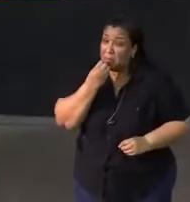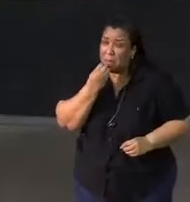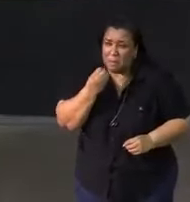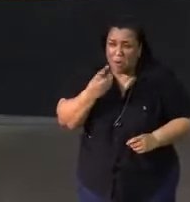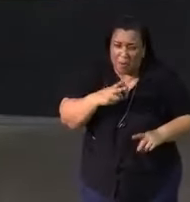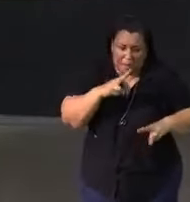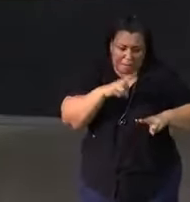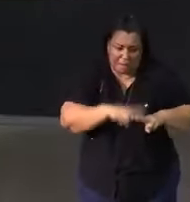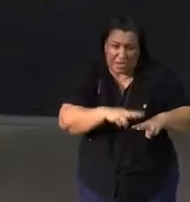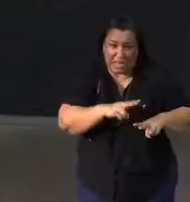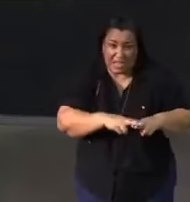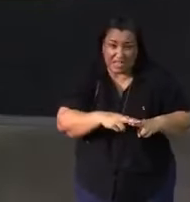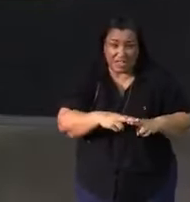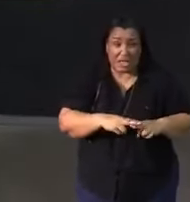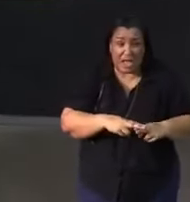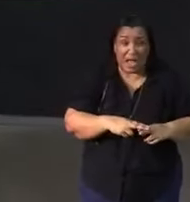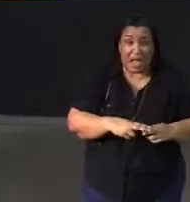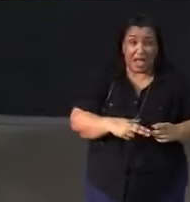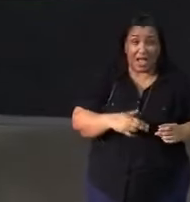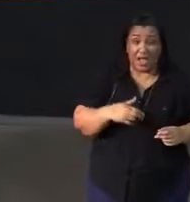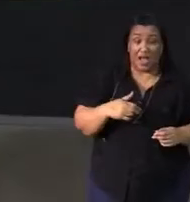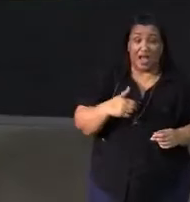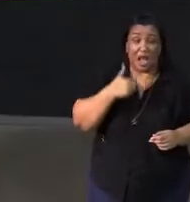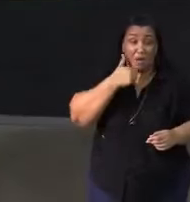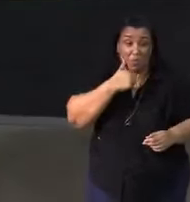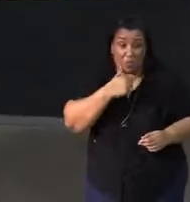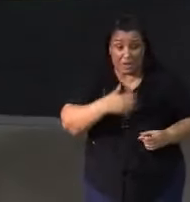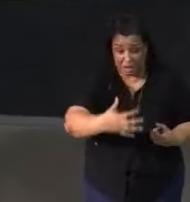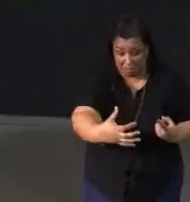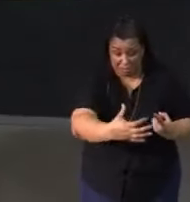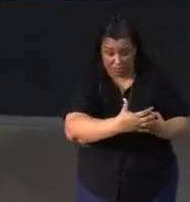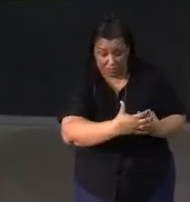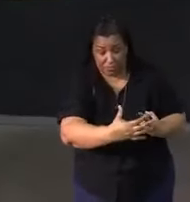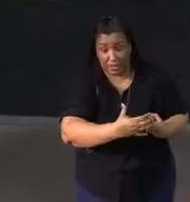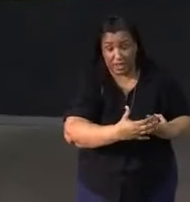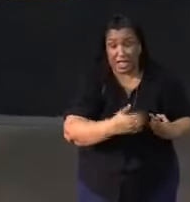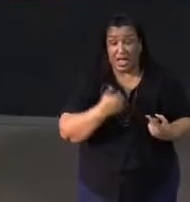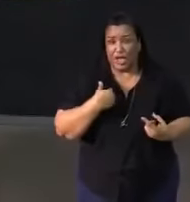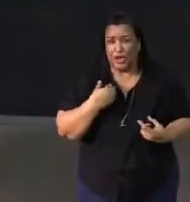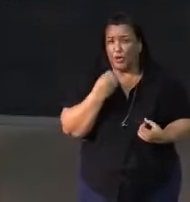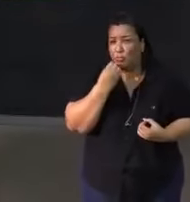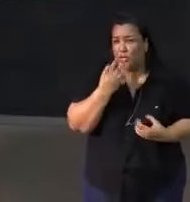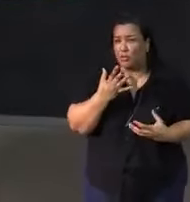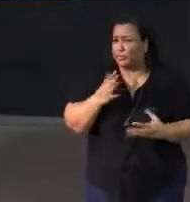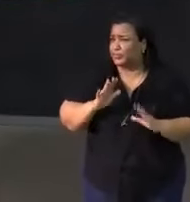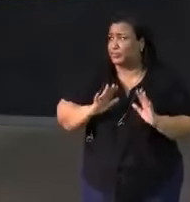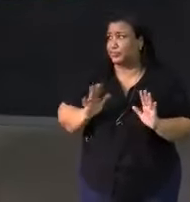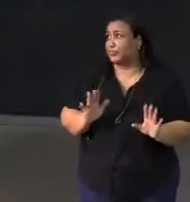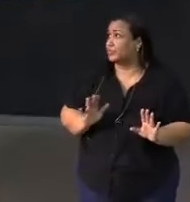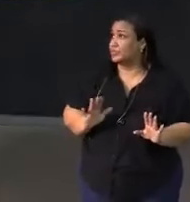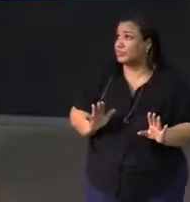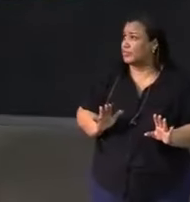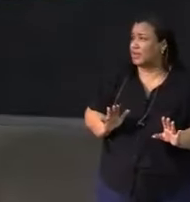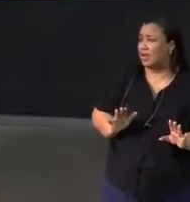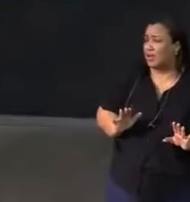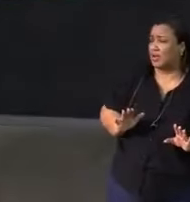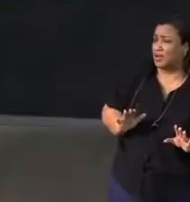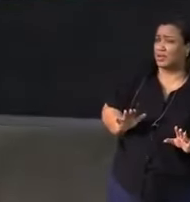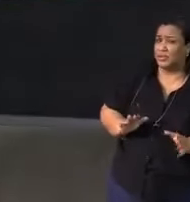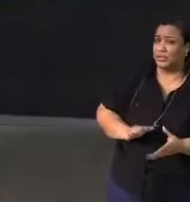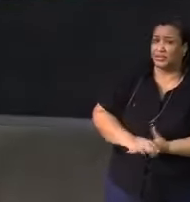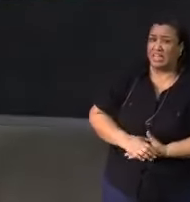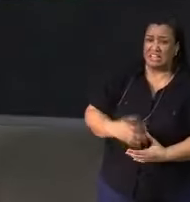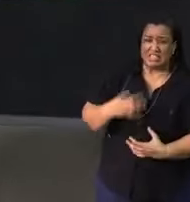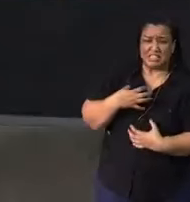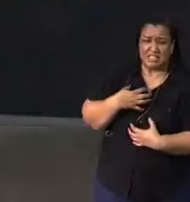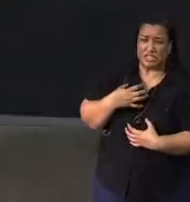têmpora, e essa gata me dando em cima, e eu não posso porque o Senhor falou para eu não fazer, mas eu estou me sentindo tão bem, estou sentindo